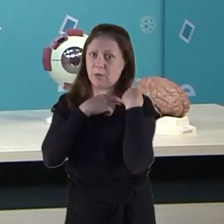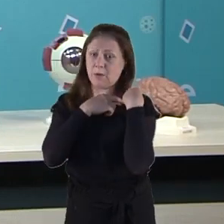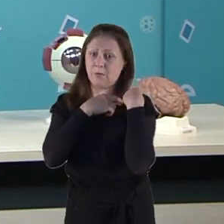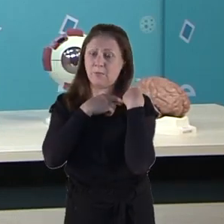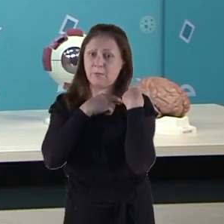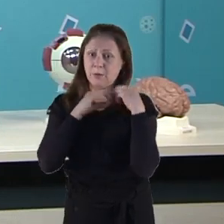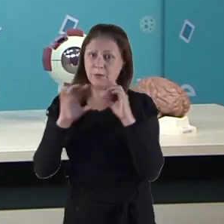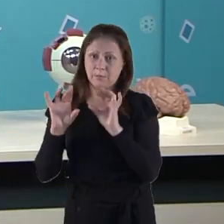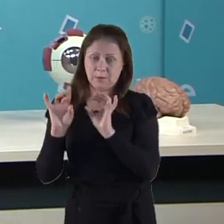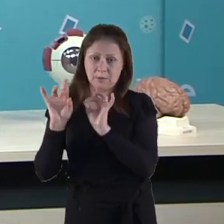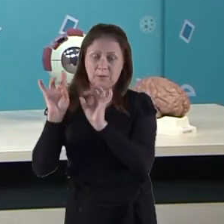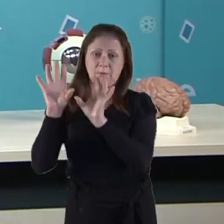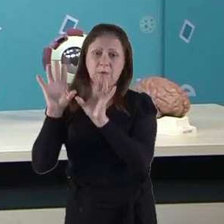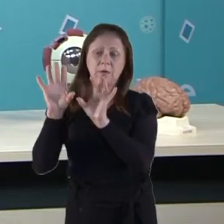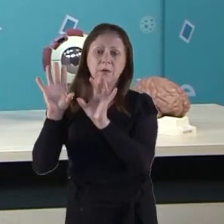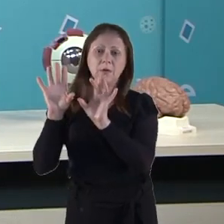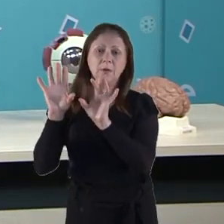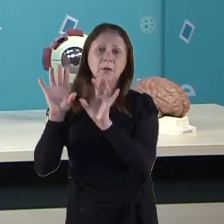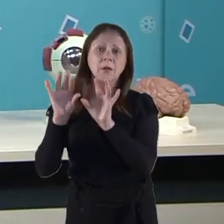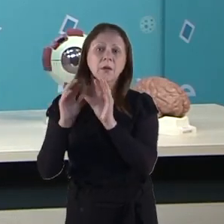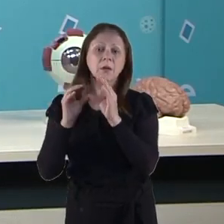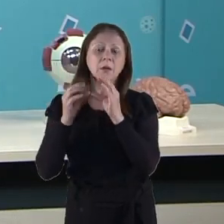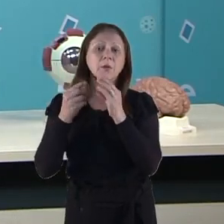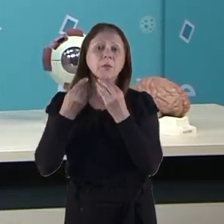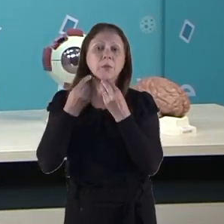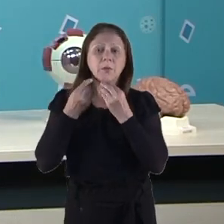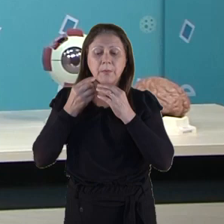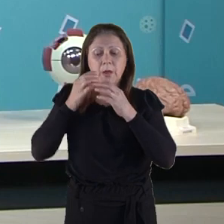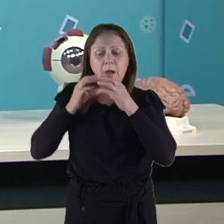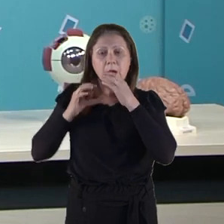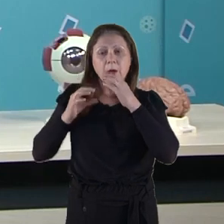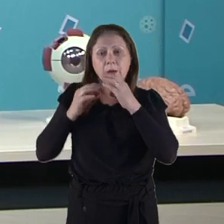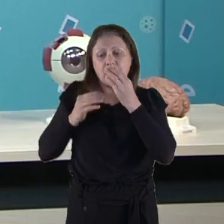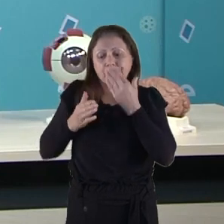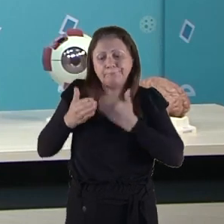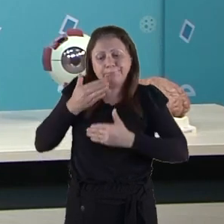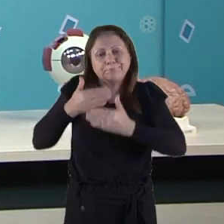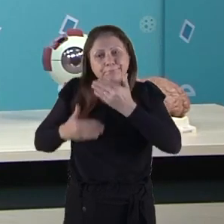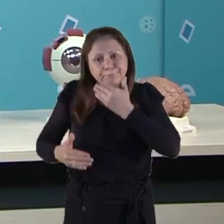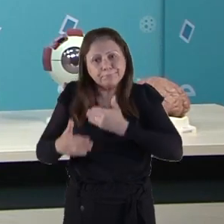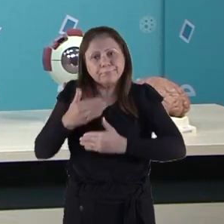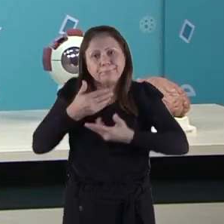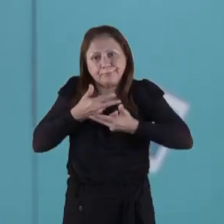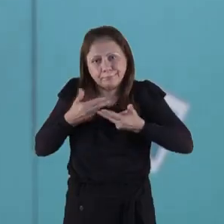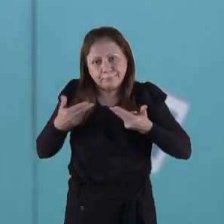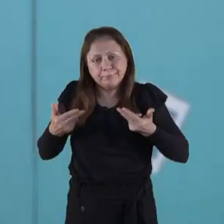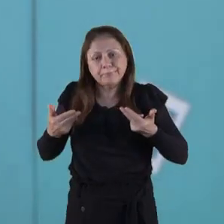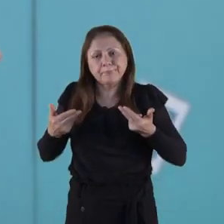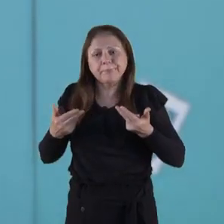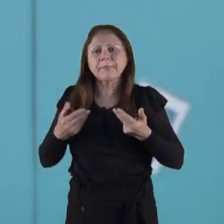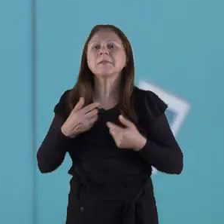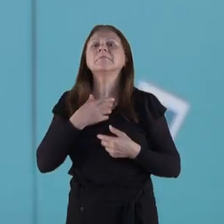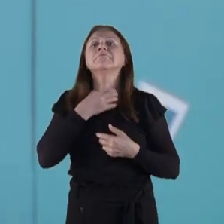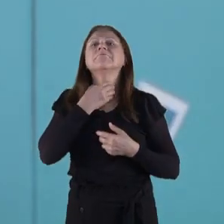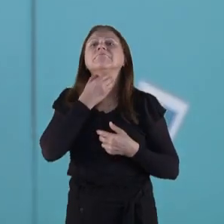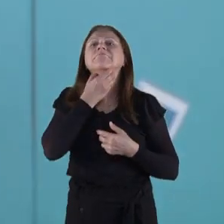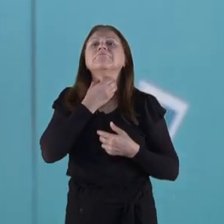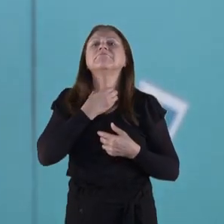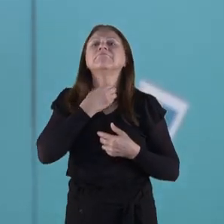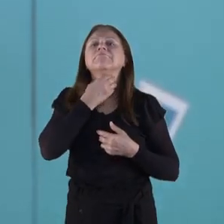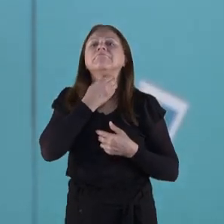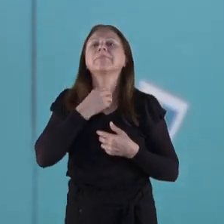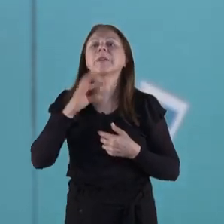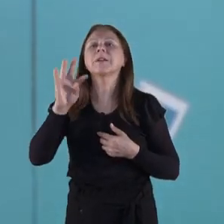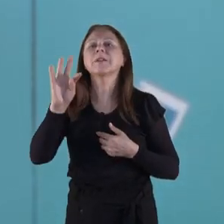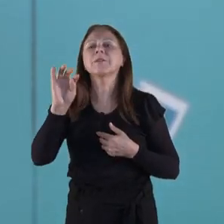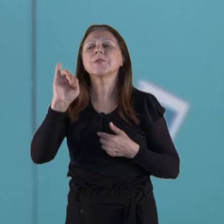específica e elas têm uma importância de comunicação com as outras glândulas, principalmente. Aqui na região do pescoço, a gente